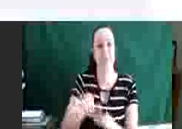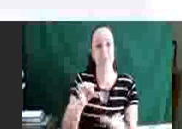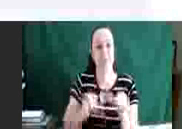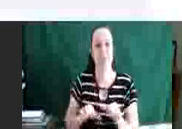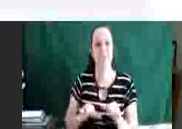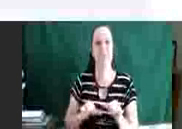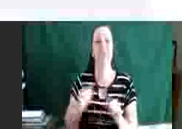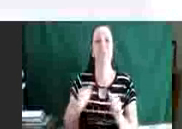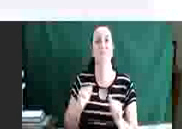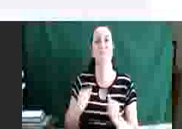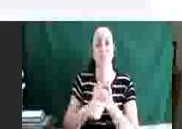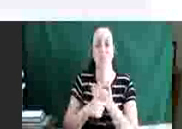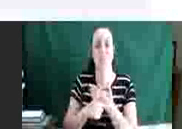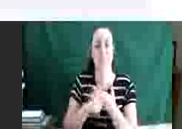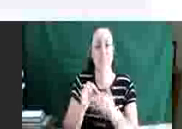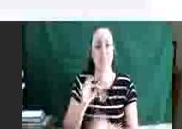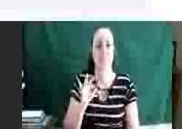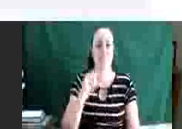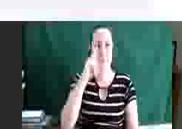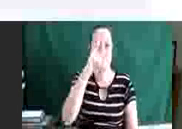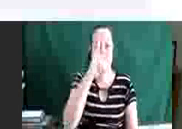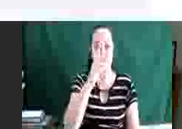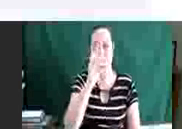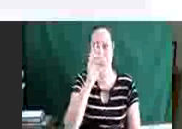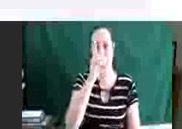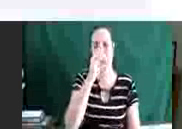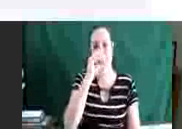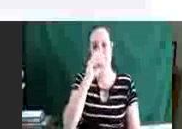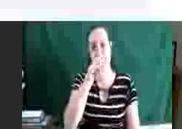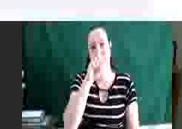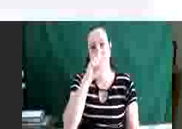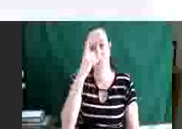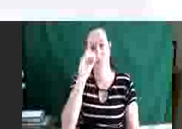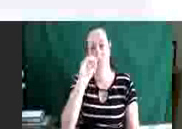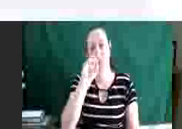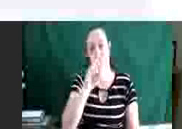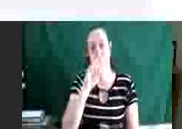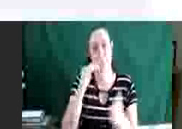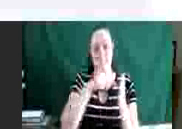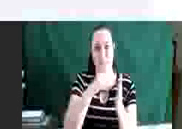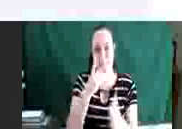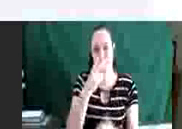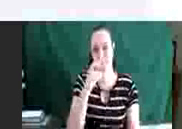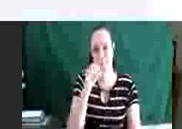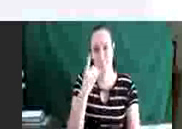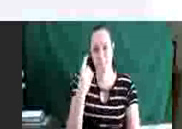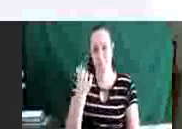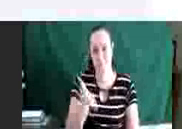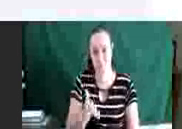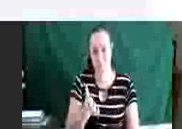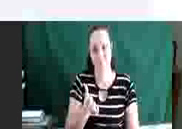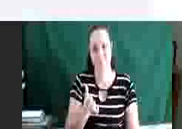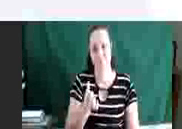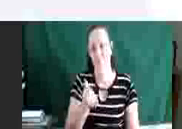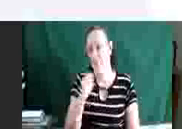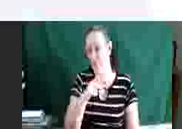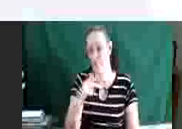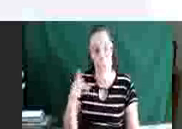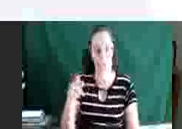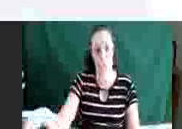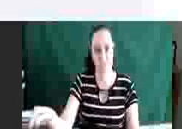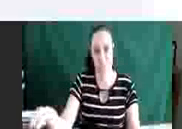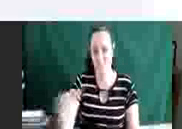vocês. Depois tem a cartilha, que é ótima, está em português, muito didática, para termos técnicos. Isso aqui é muito utilizado. Esse livro